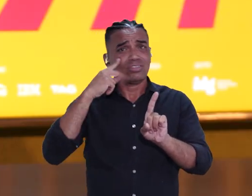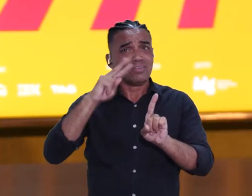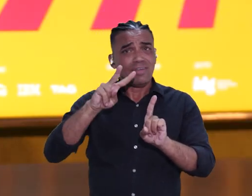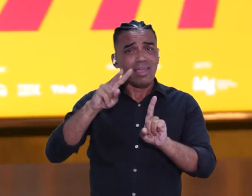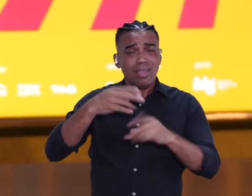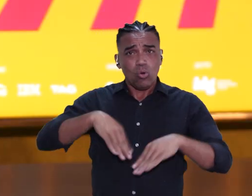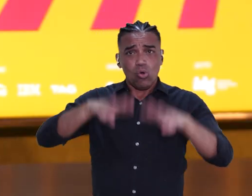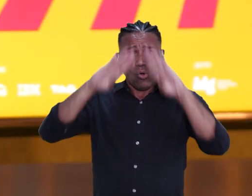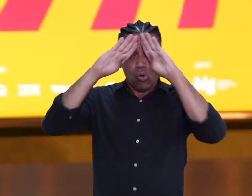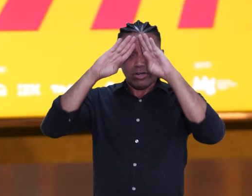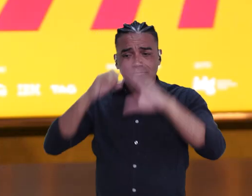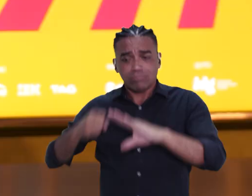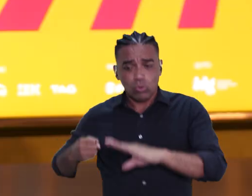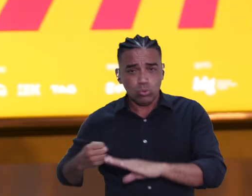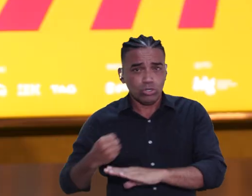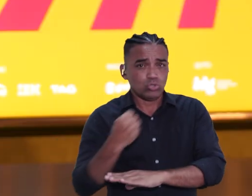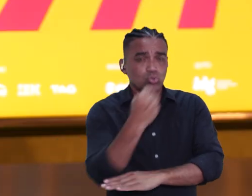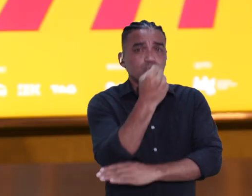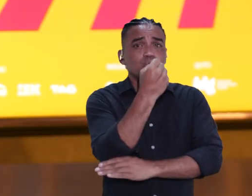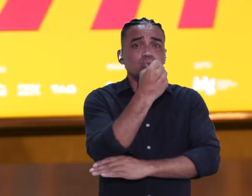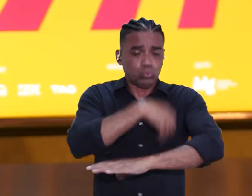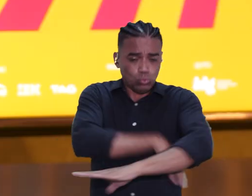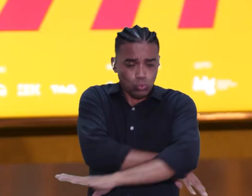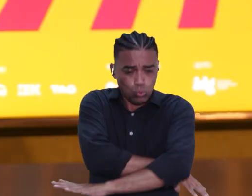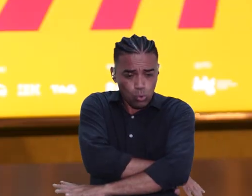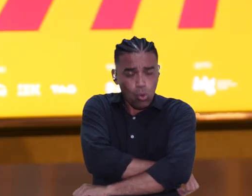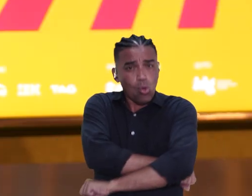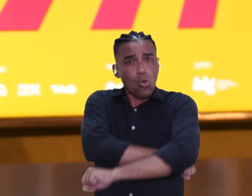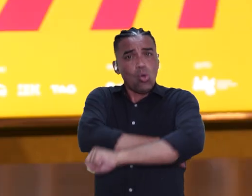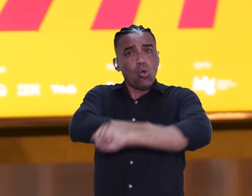Exu, Ogum,